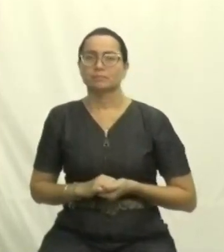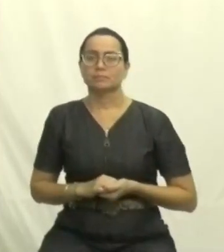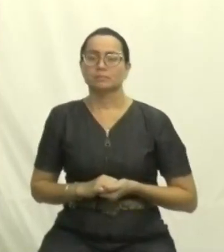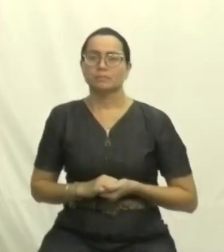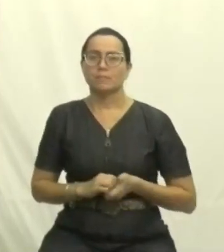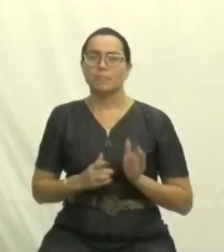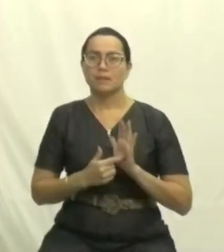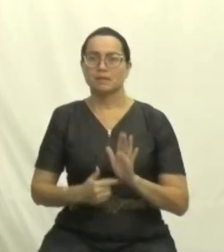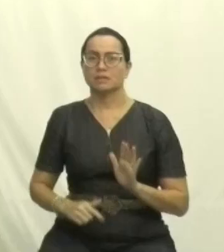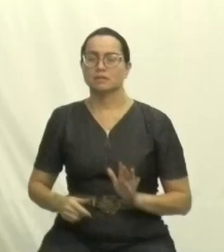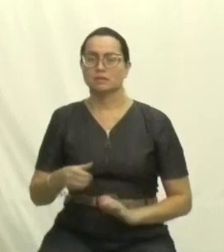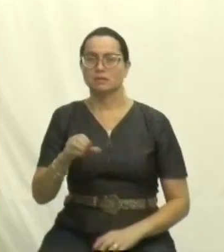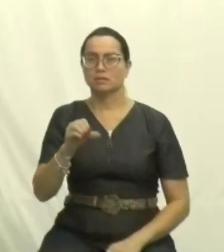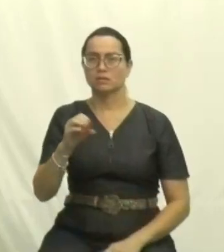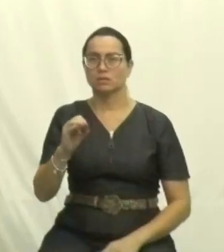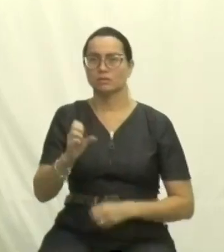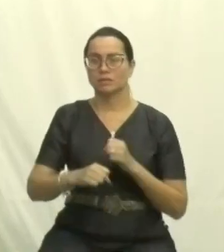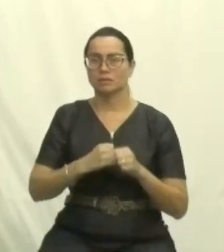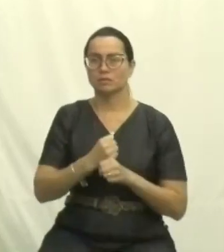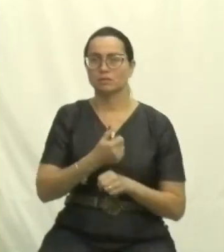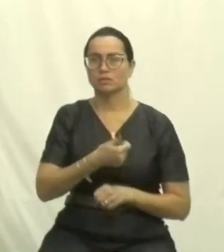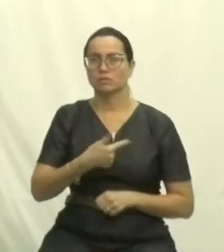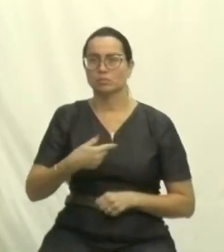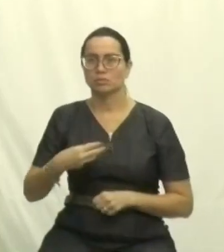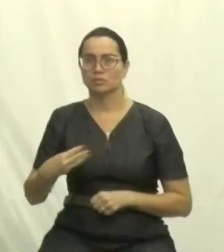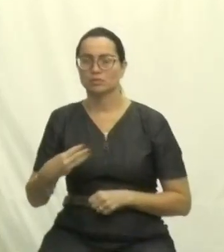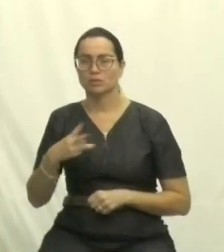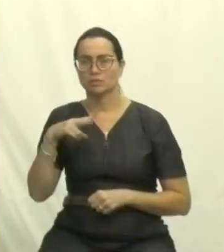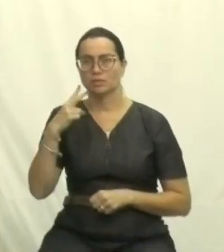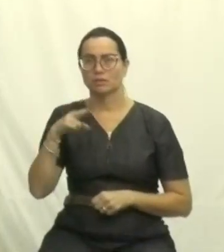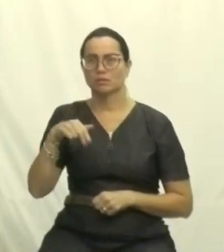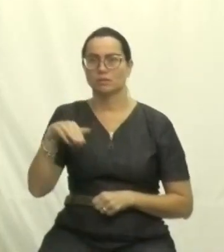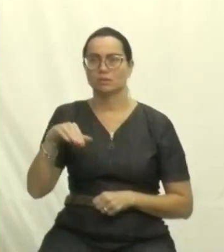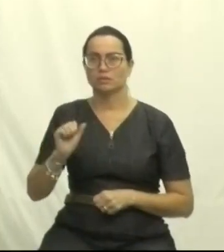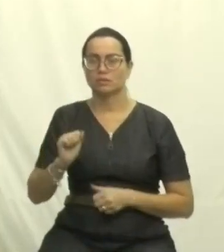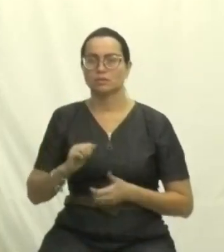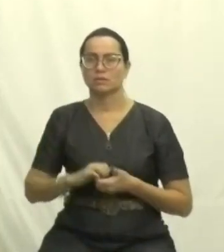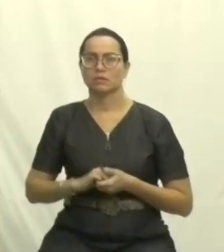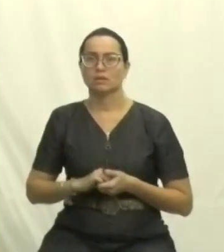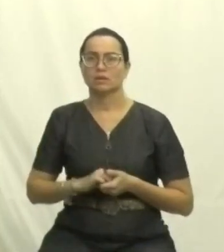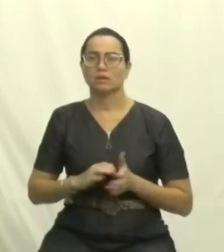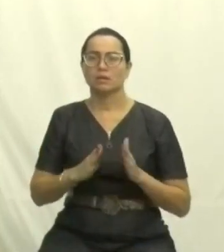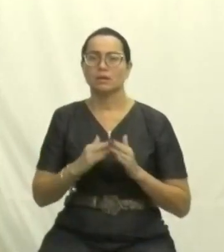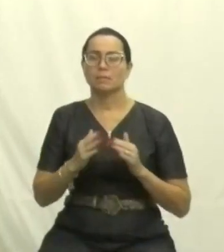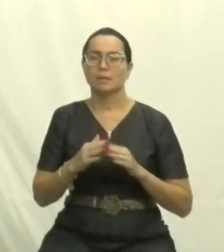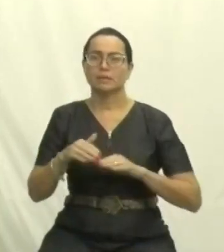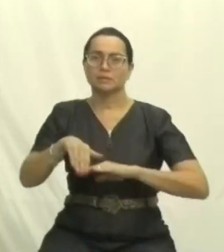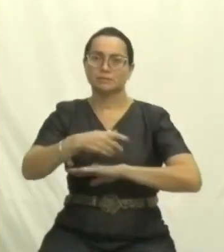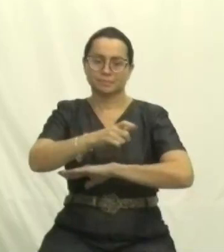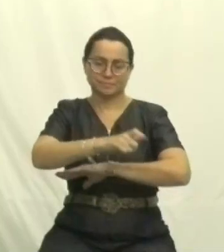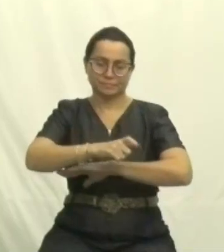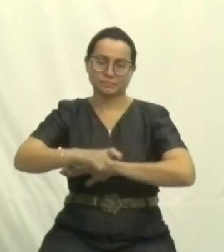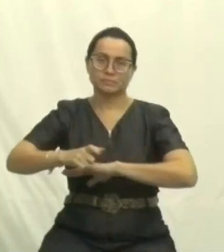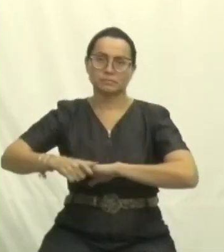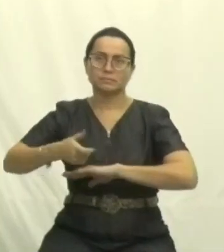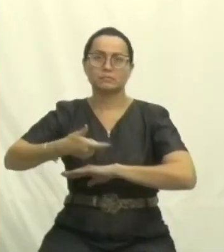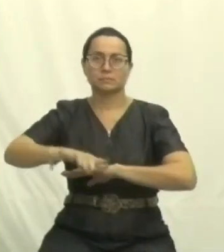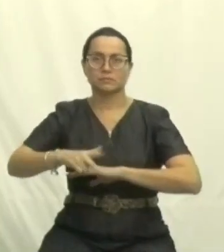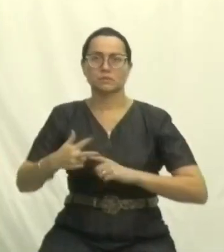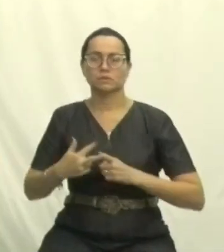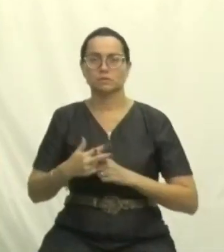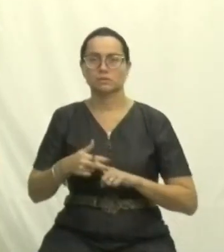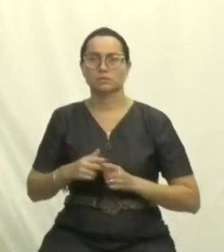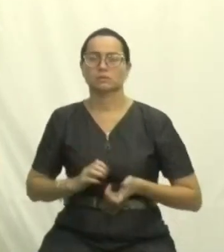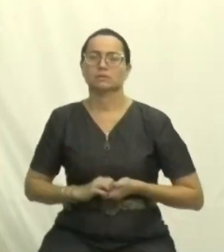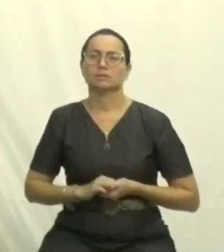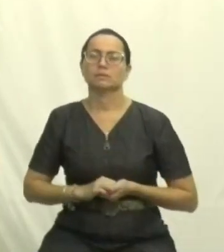Indicação 90/2023, autor Nicola Martins. Reposição de lajotas na rua Florianópolis, bairro